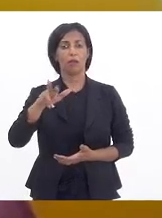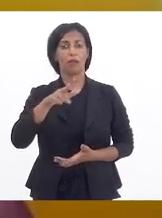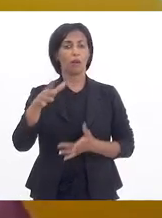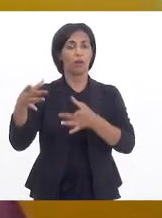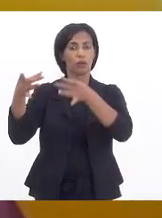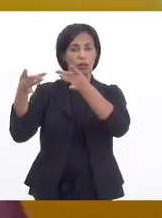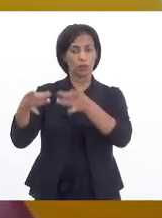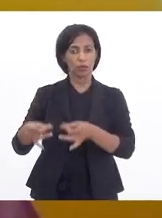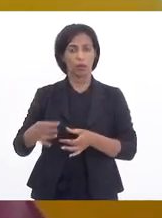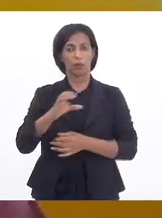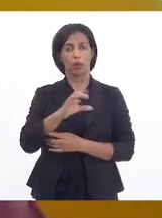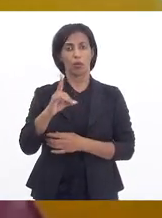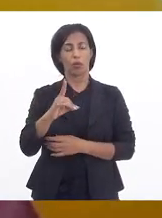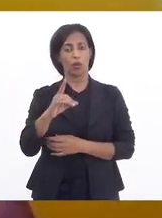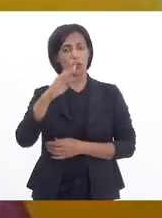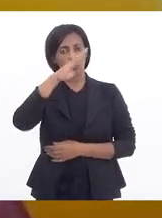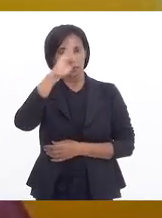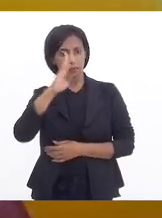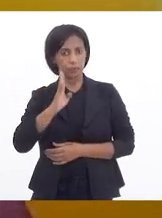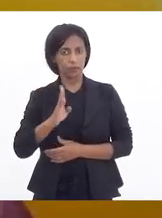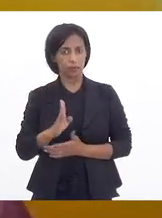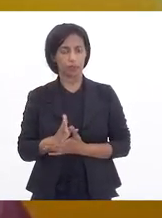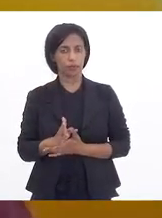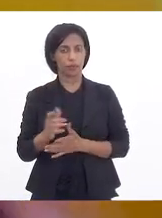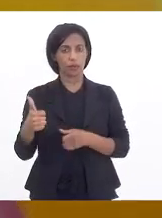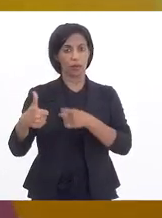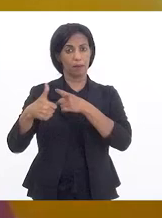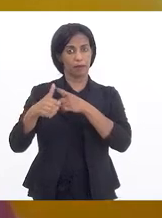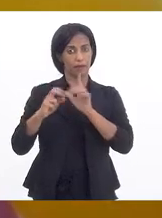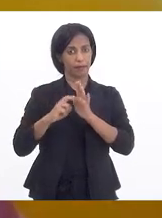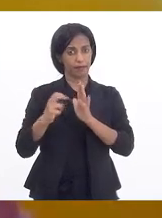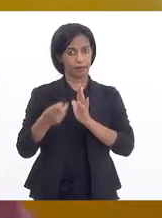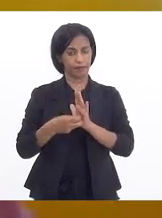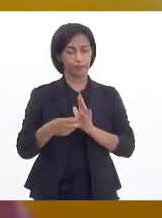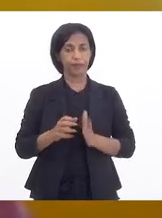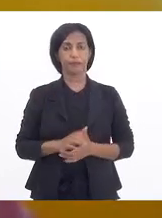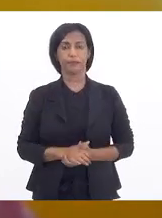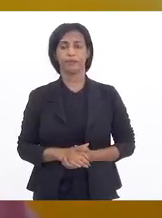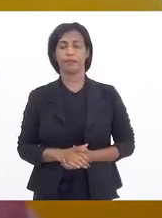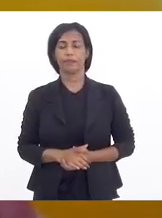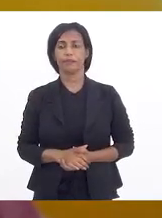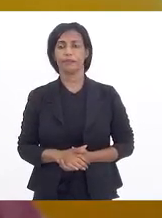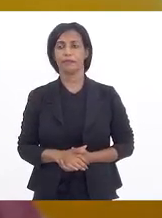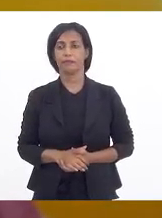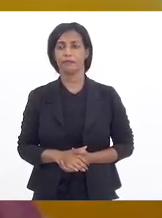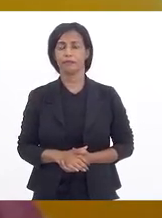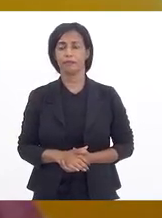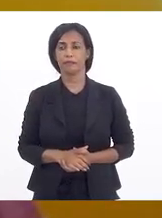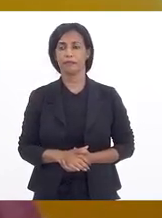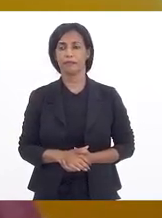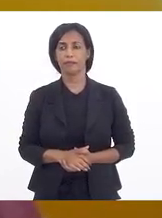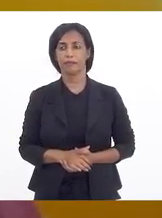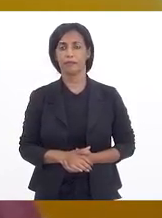definido pelo código de trânsito brasileiro foi a primeira emenda Hoje é